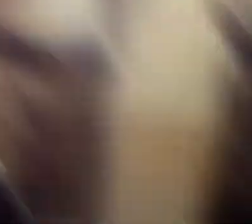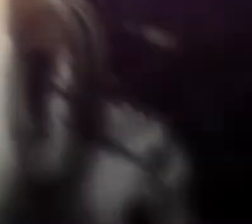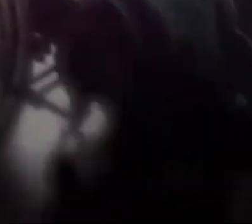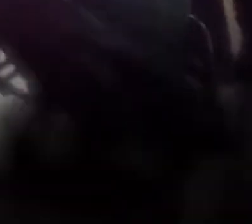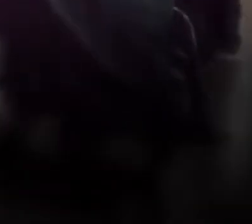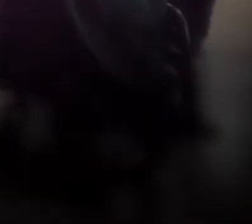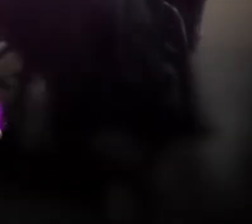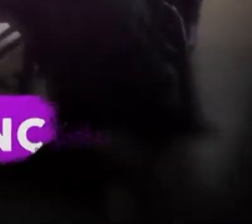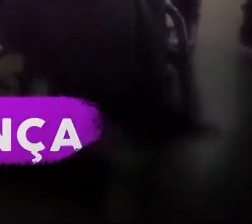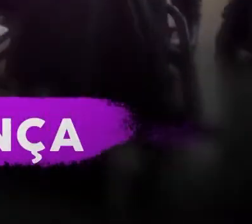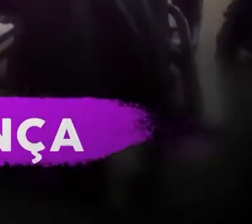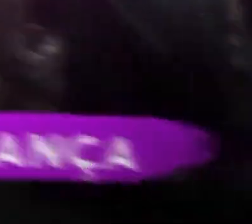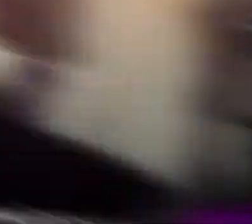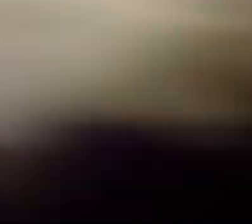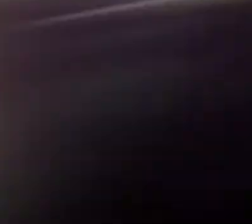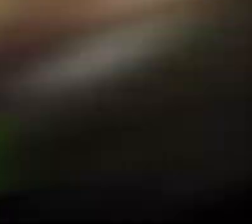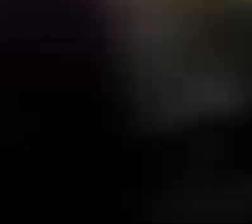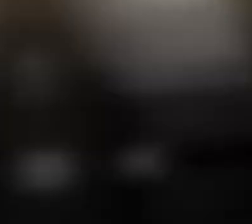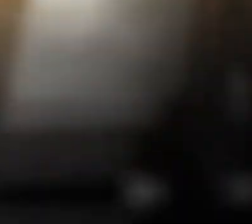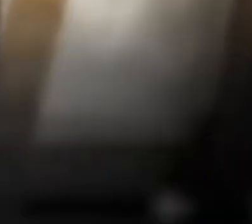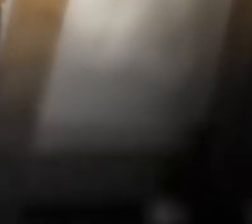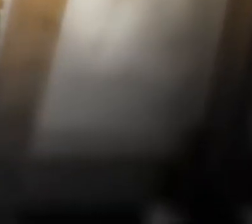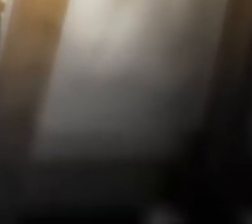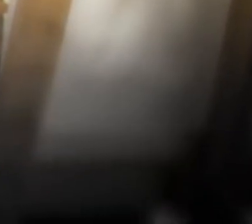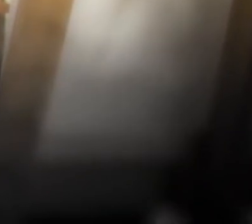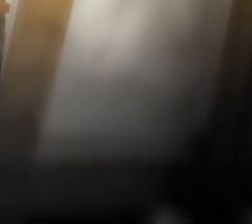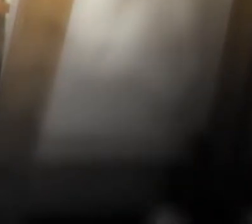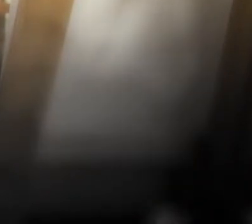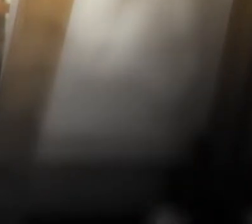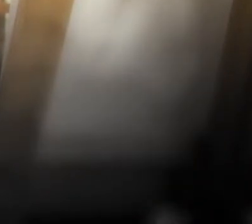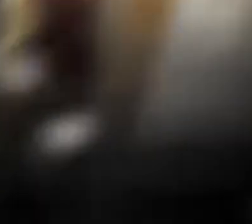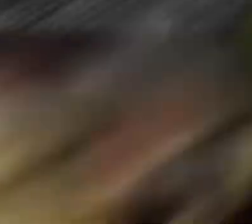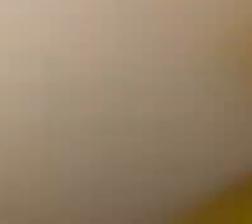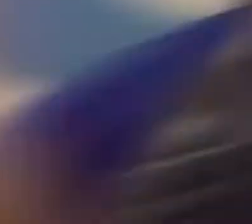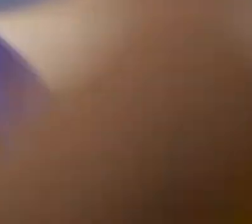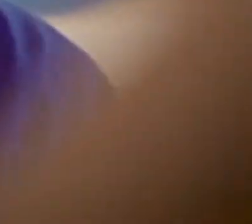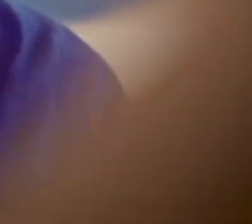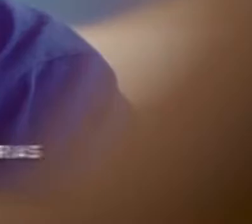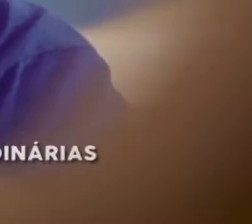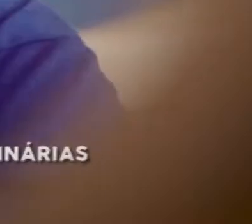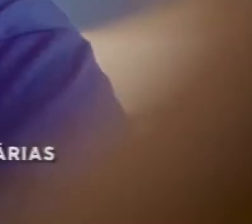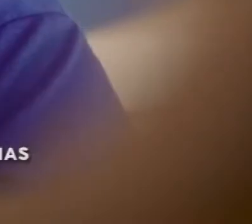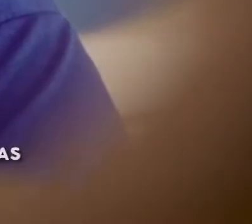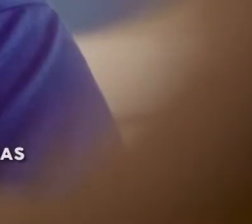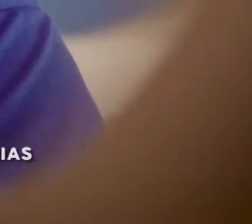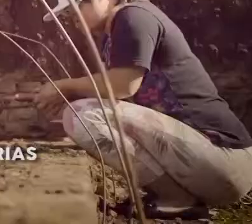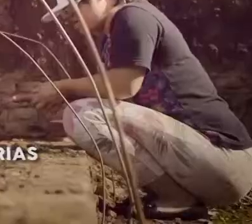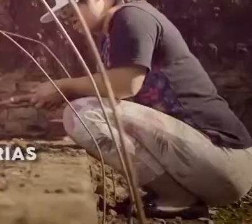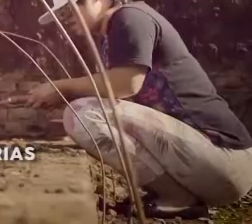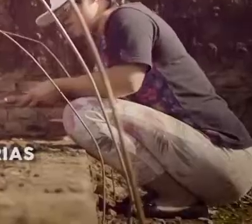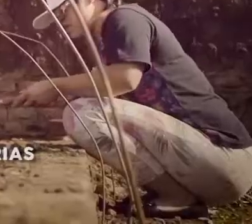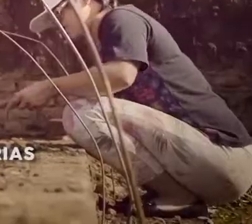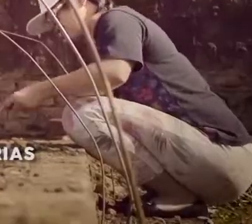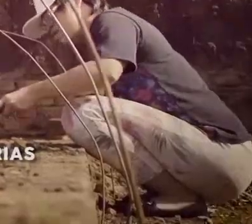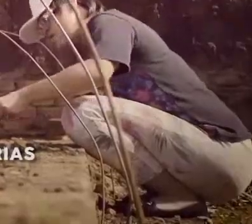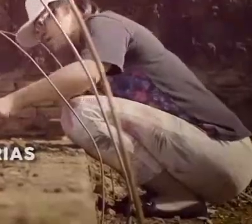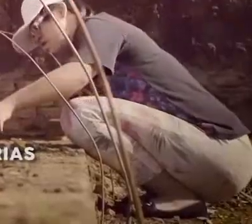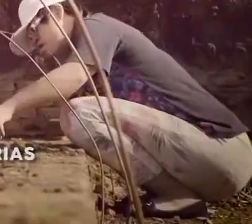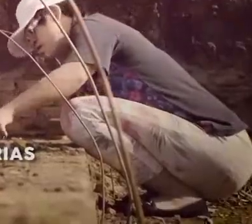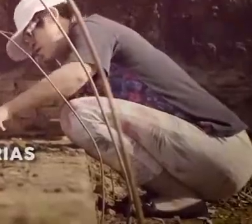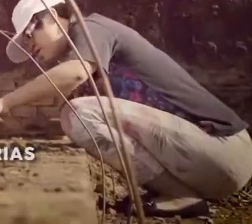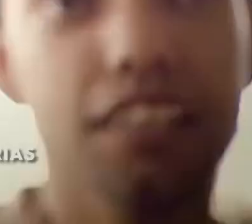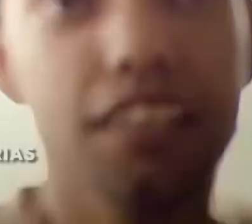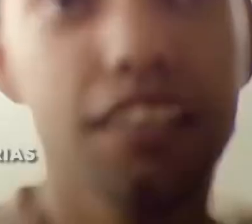capoeira, na dança, na pintura. Ajude a APAE de Passo Fundo